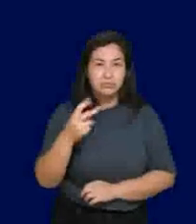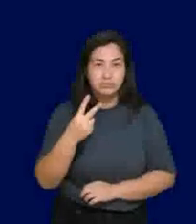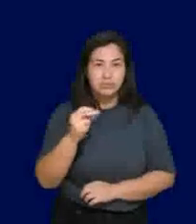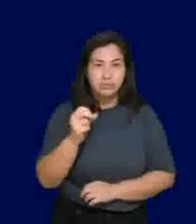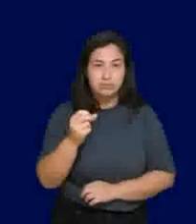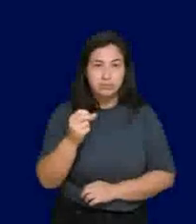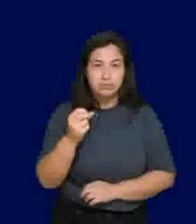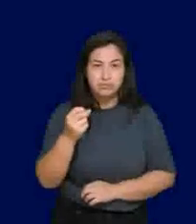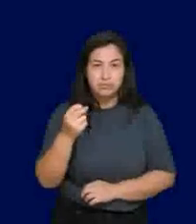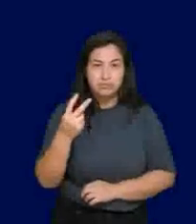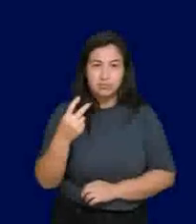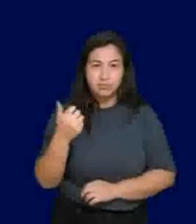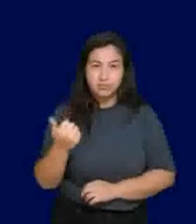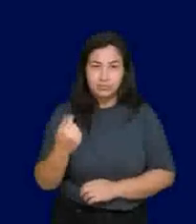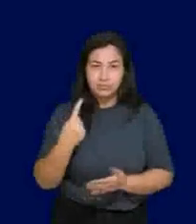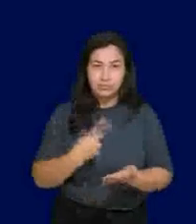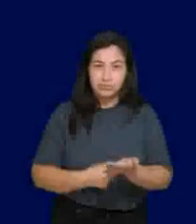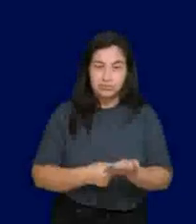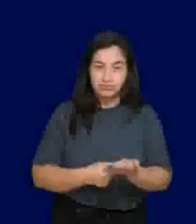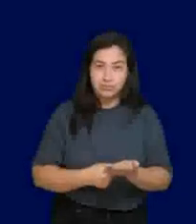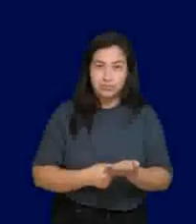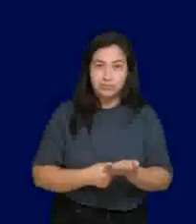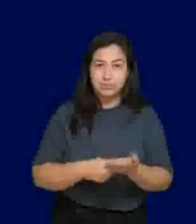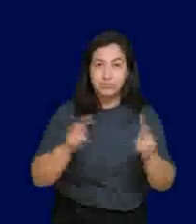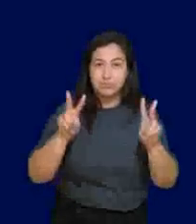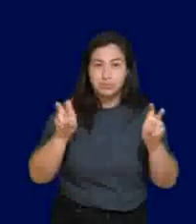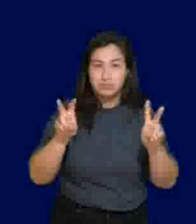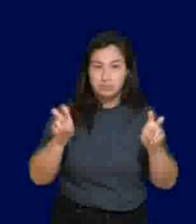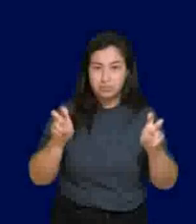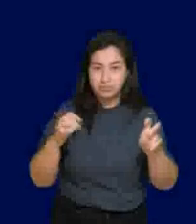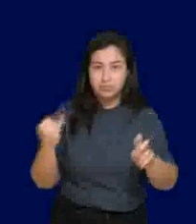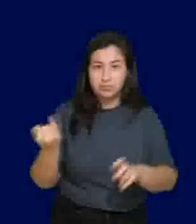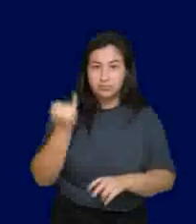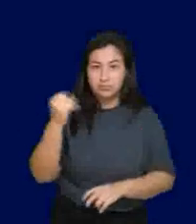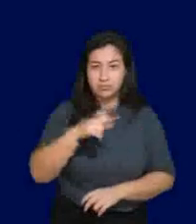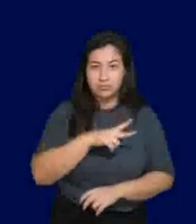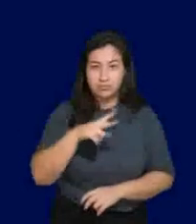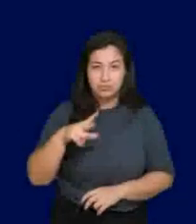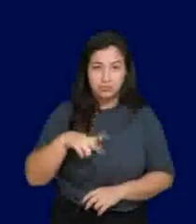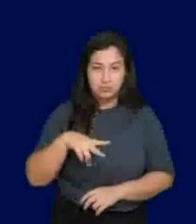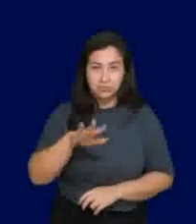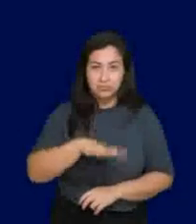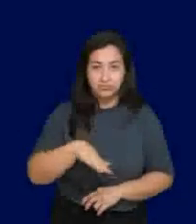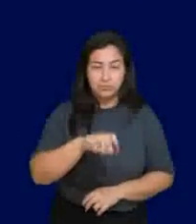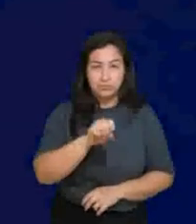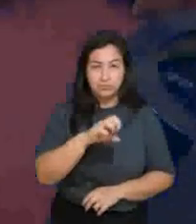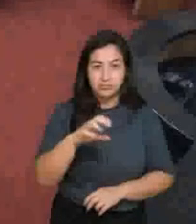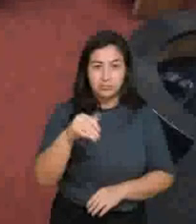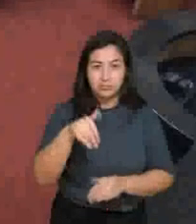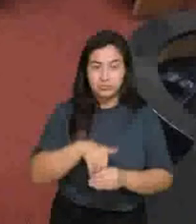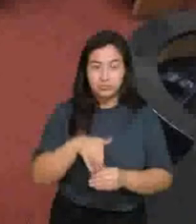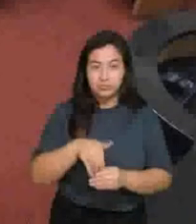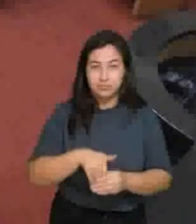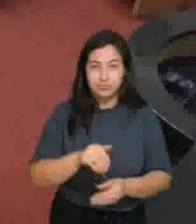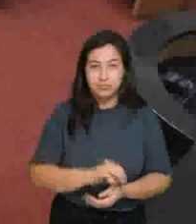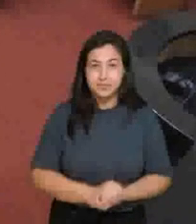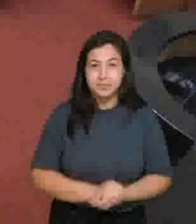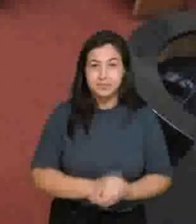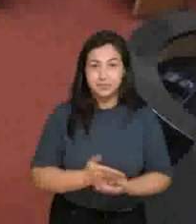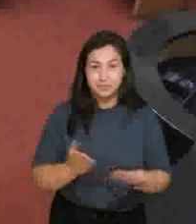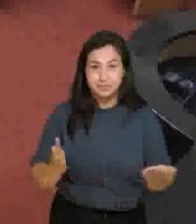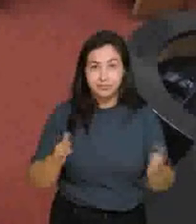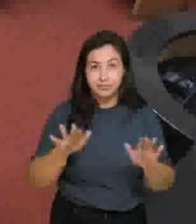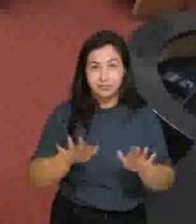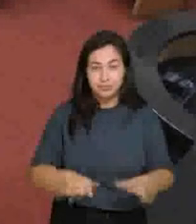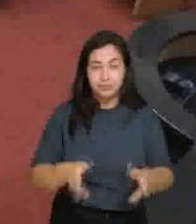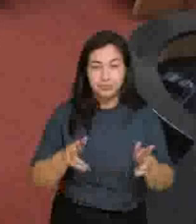18.278/2021, que consolida os atos normativos que concede o título de utilidade pública estadual no âmbito do Estado de Santa Catarina. Em votação. Deputados que aprovam, permaneçam